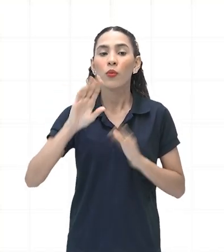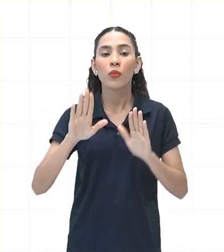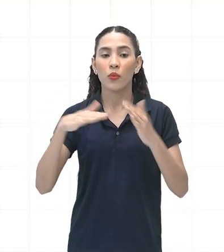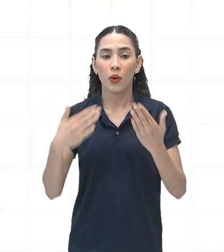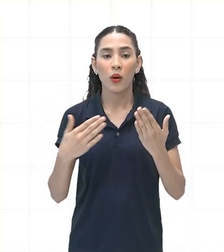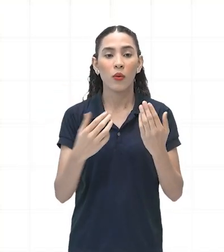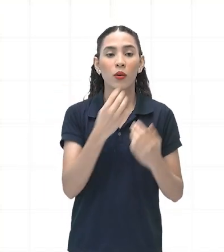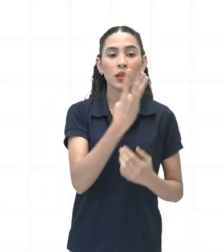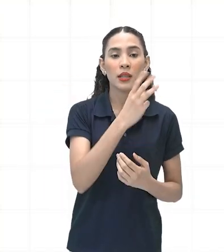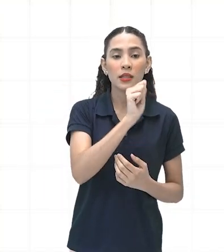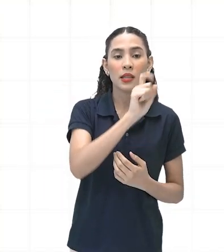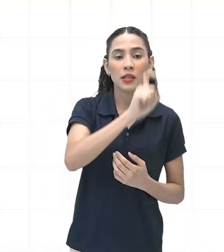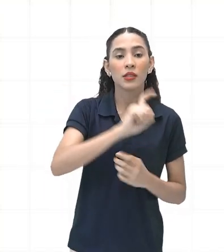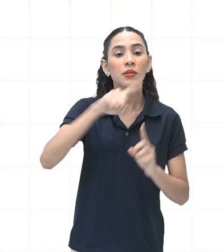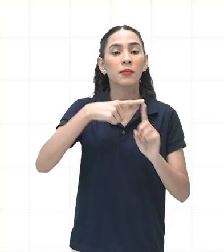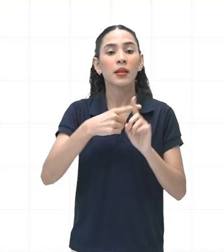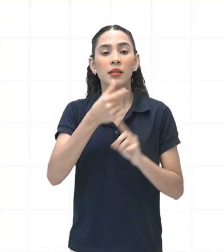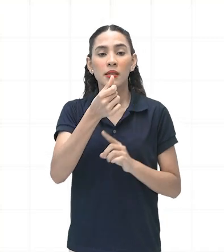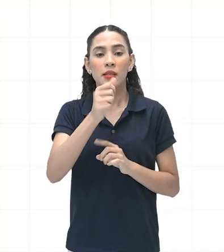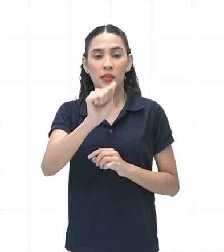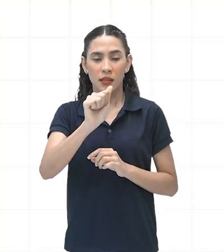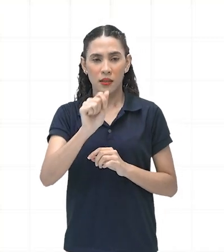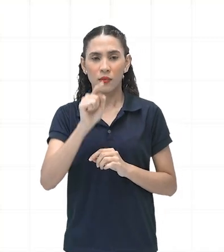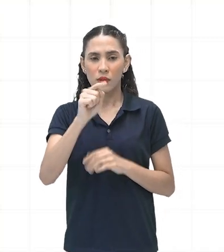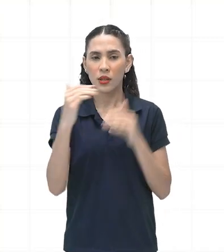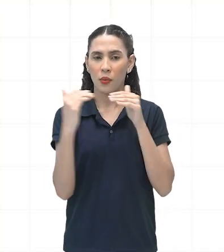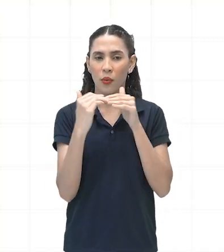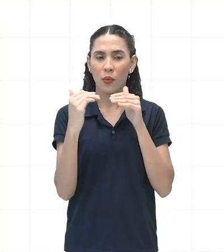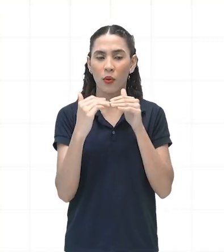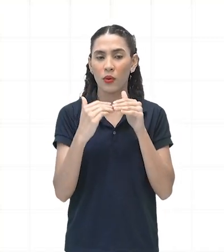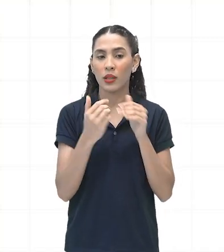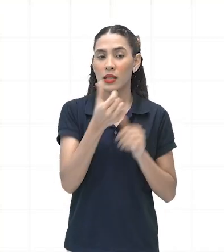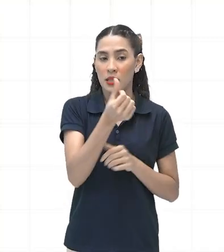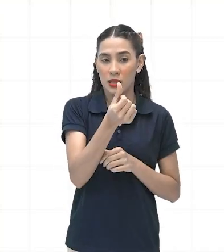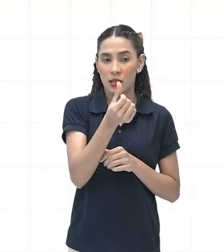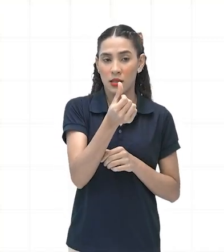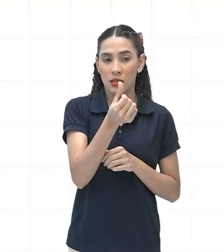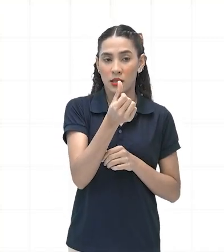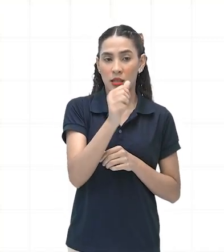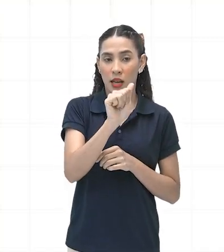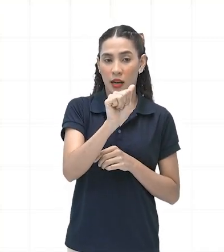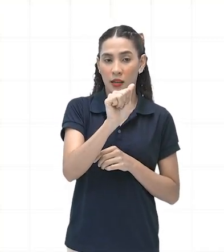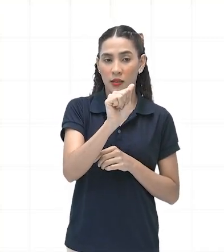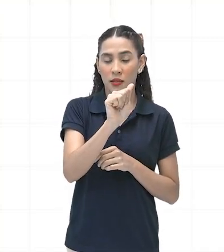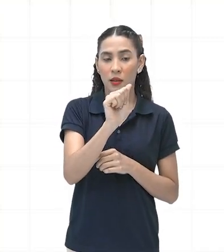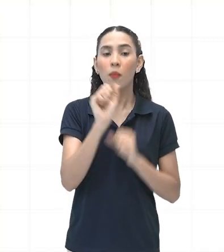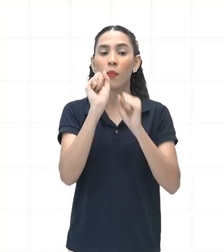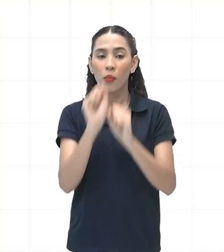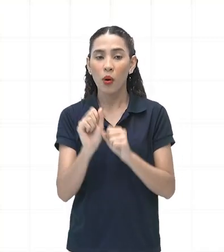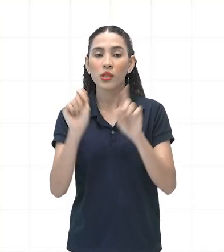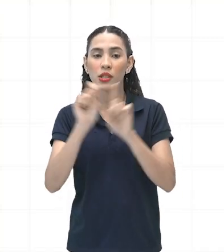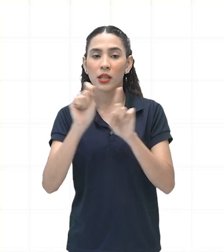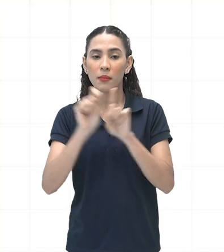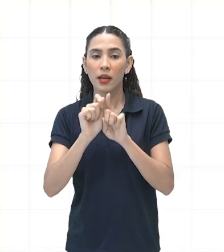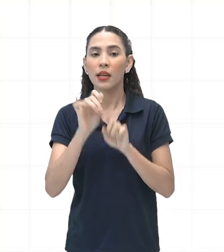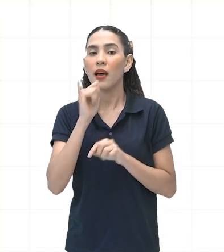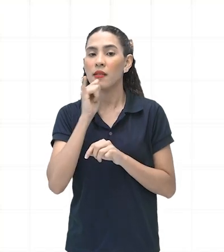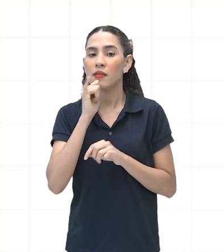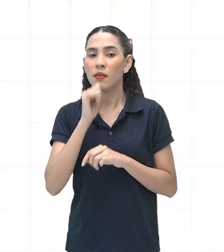Em 3ax e 6a. Vocês concordam comigo que 6a eu posso escrever como